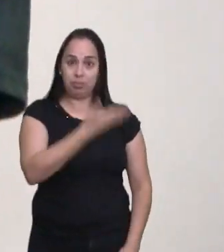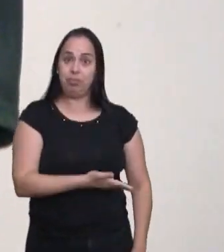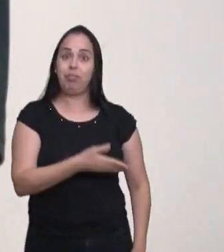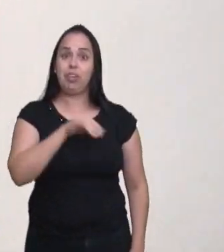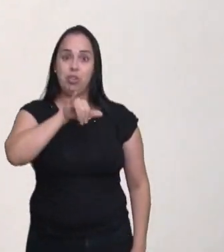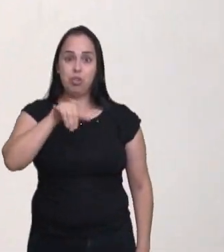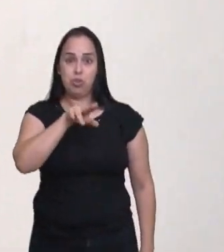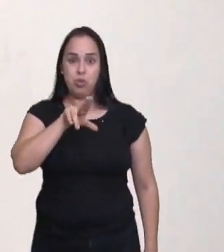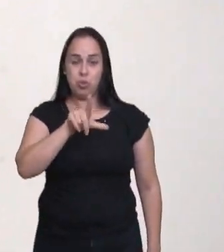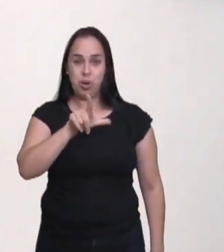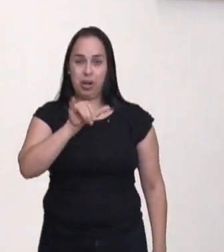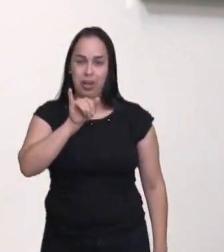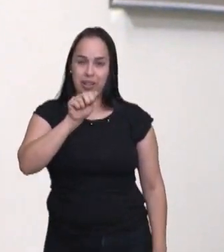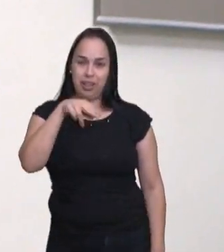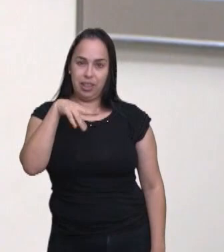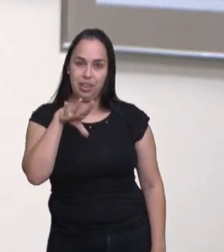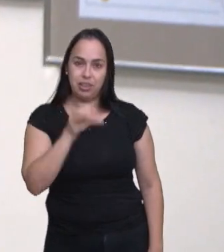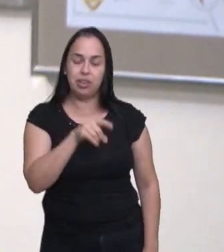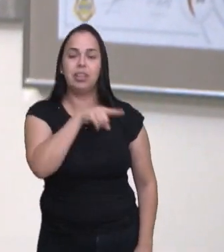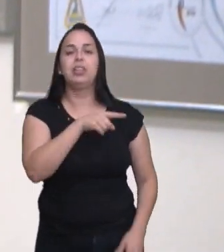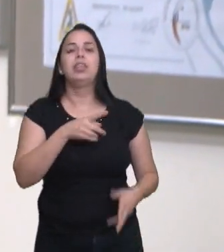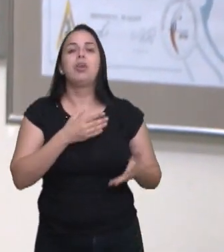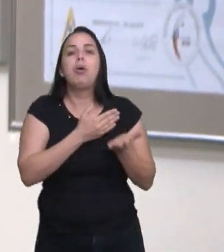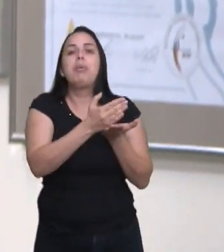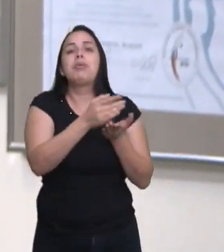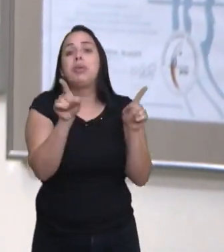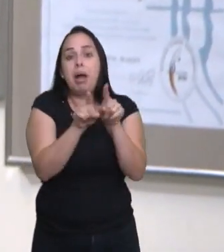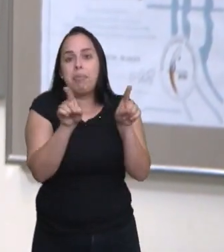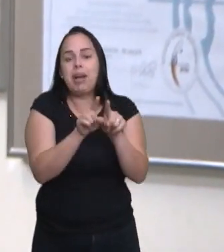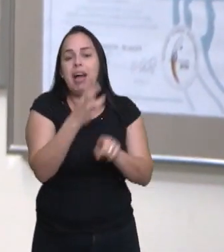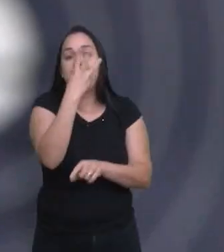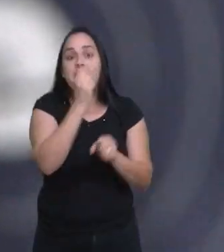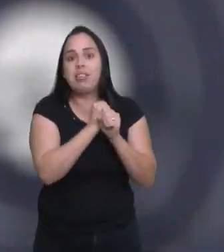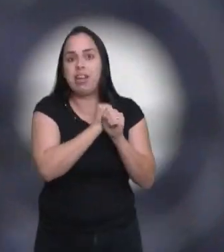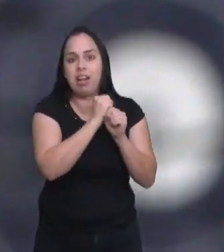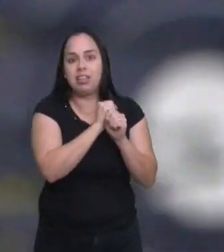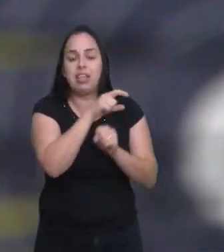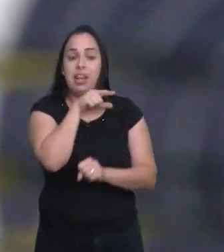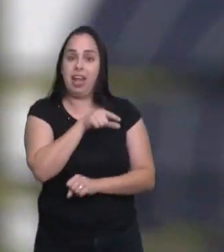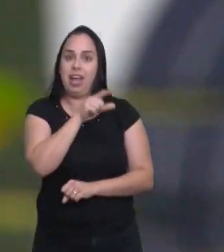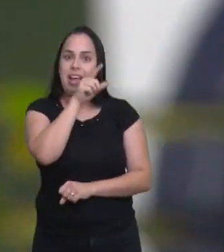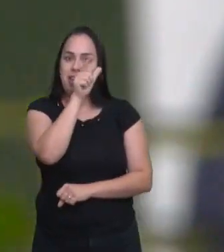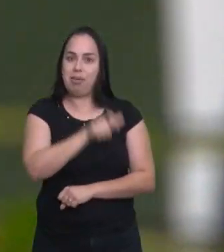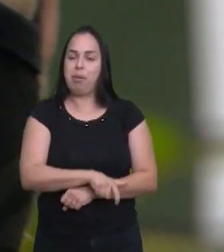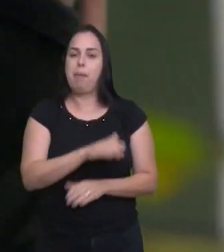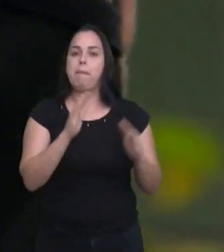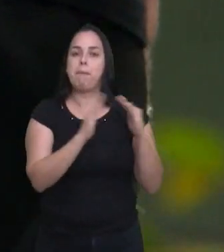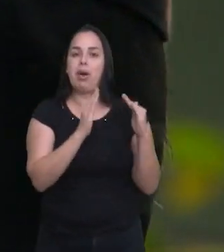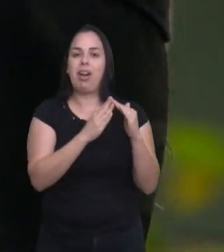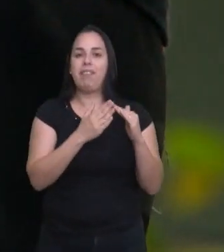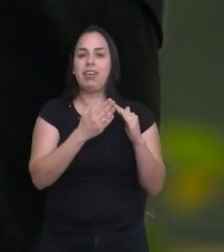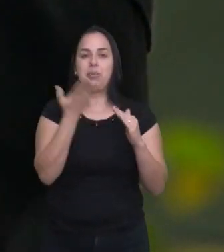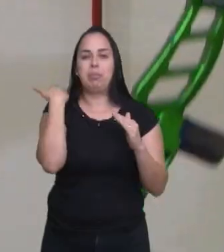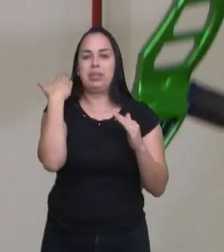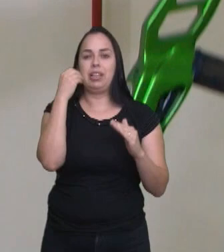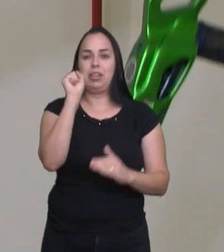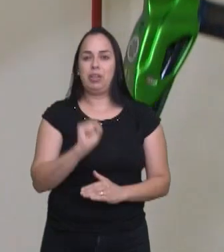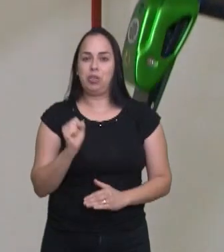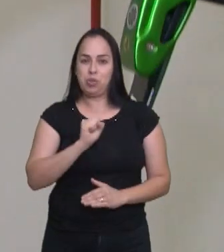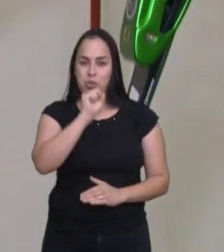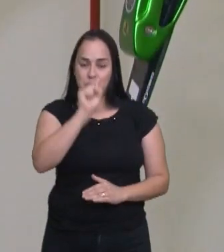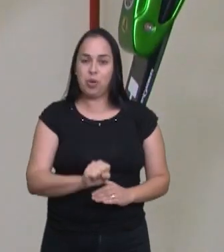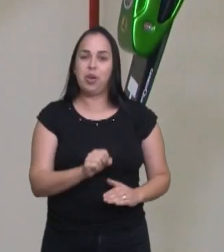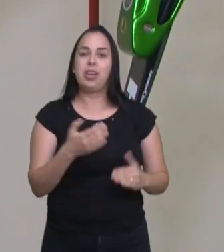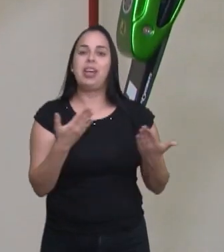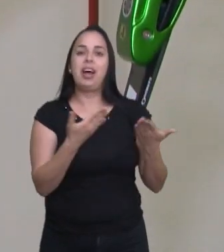o Juliano também iniciou na prática do tiro com arco há 3 anos. Mas para esse gaúcho radicado em São José, a chance